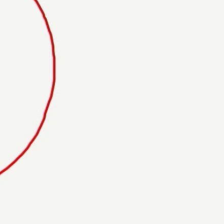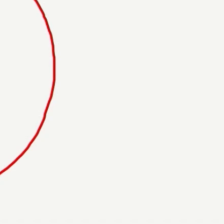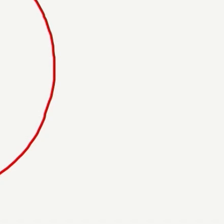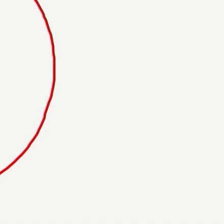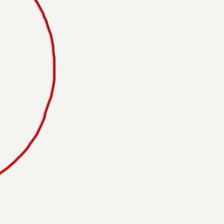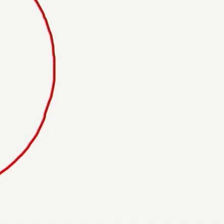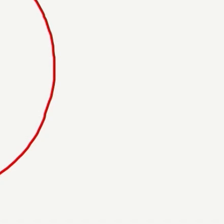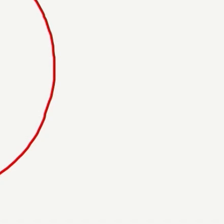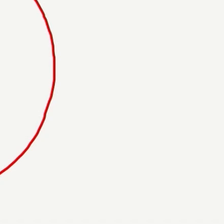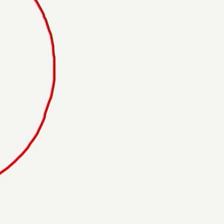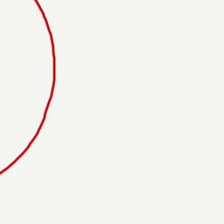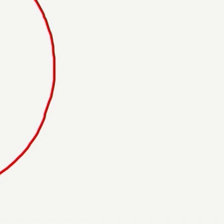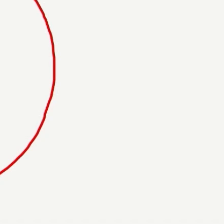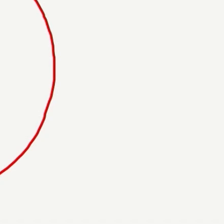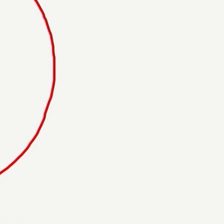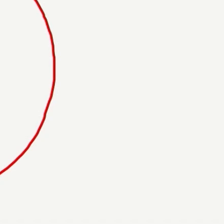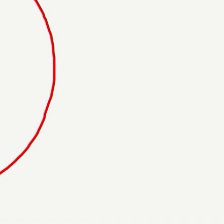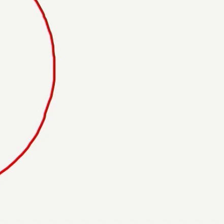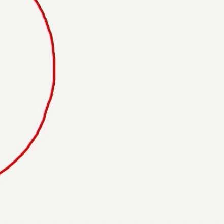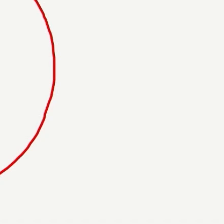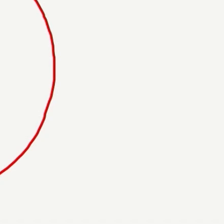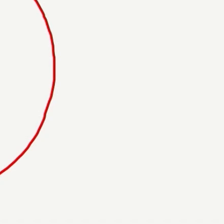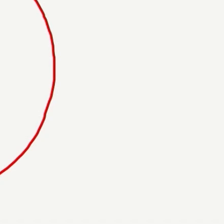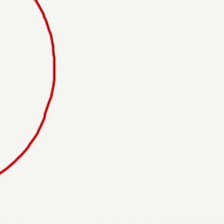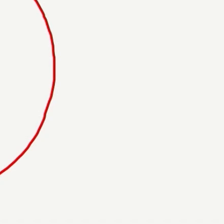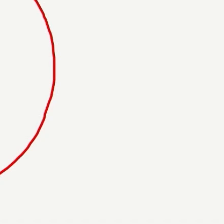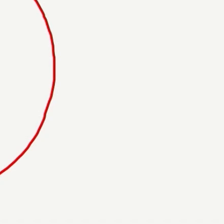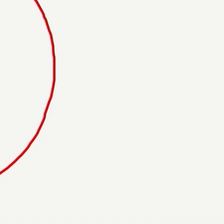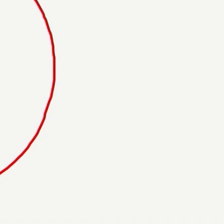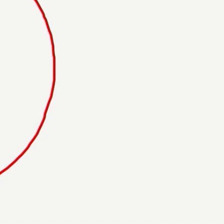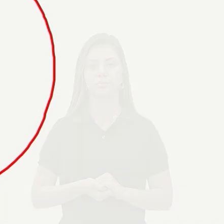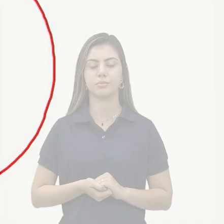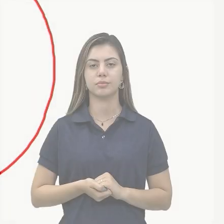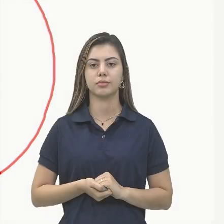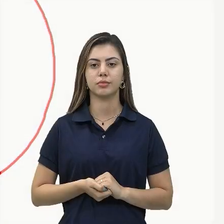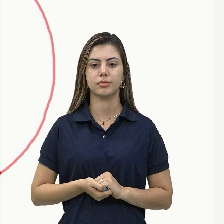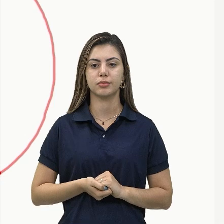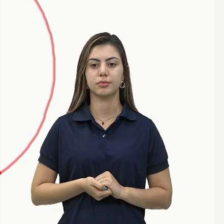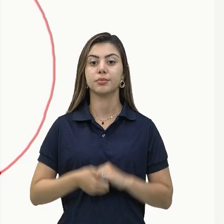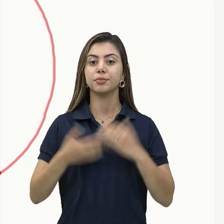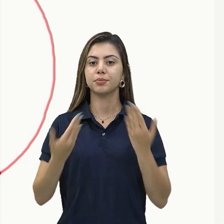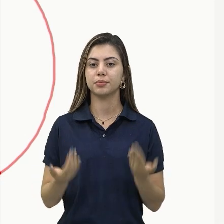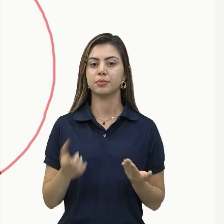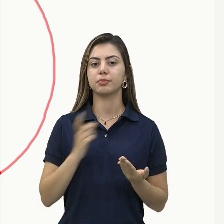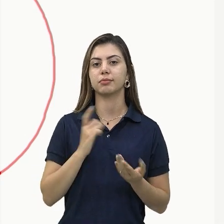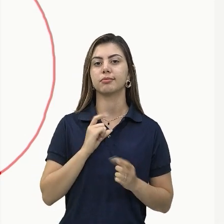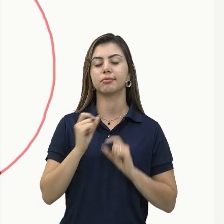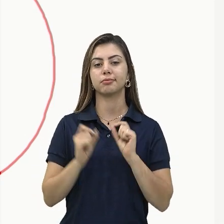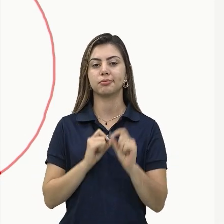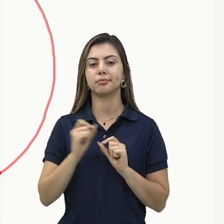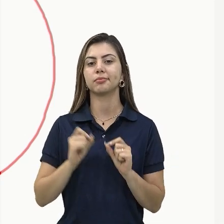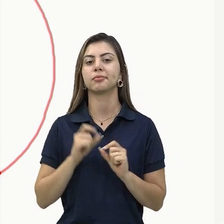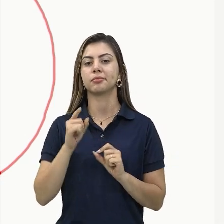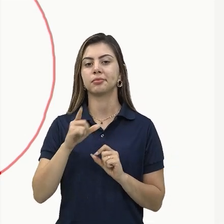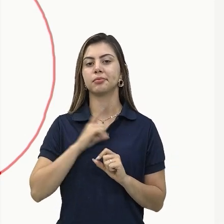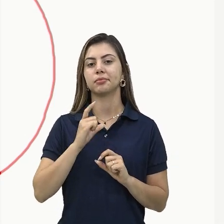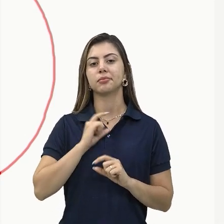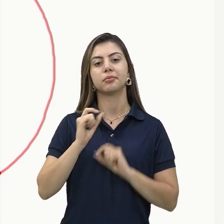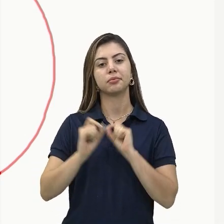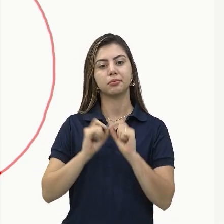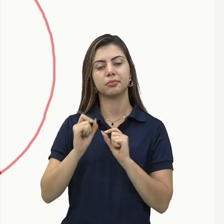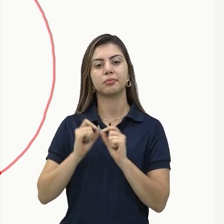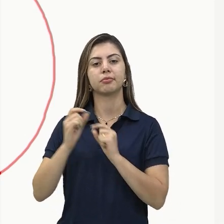aí eu tenho um correspondente resistor equivalente, cuja resistência, eu chamei RS porque resistência da associação em